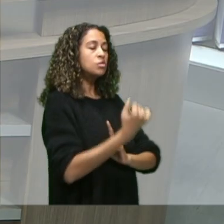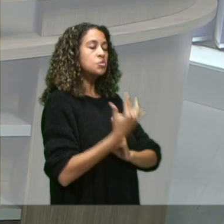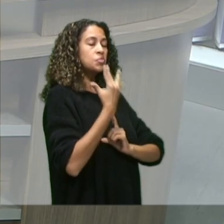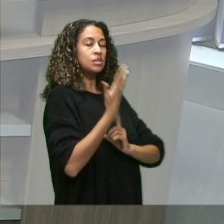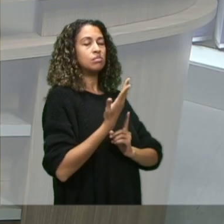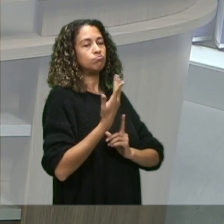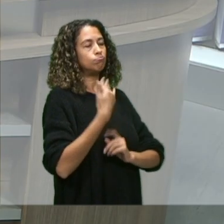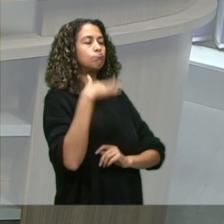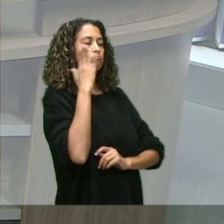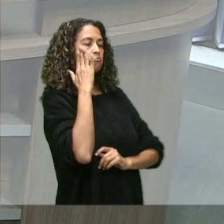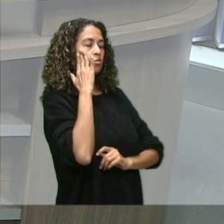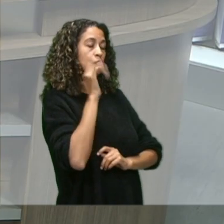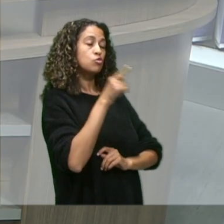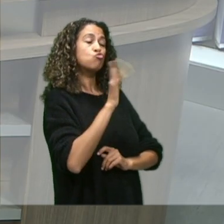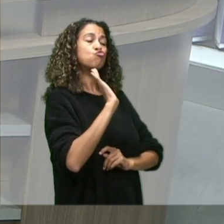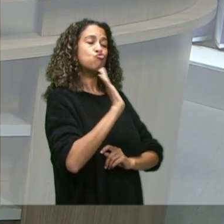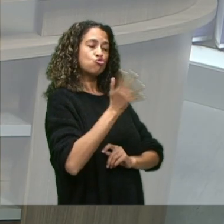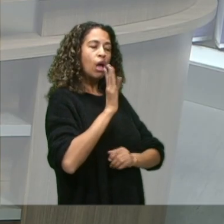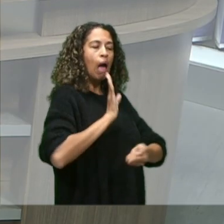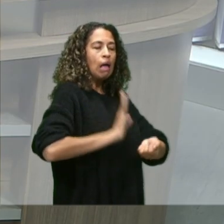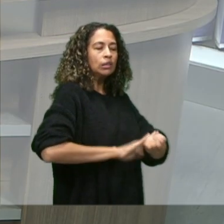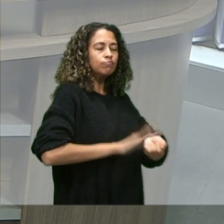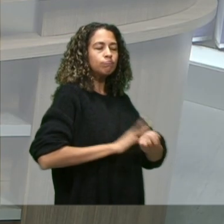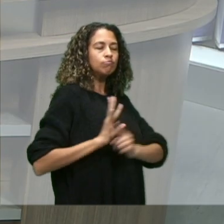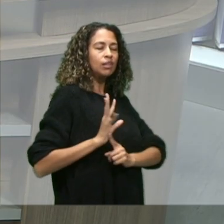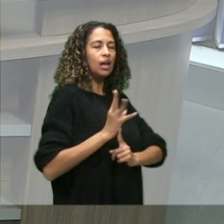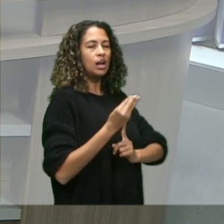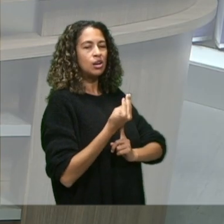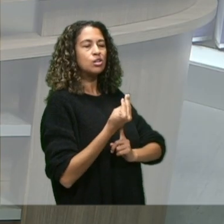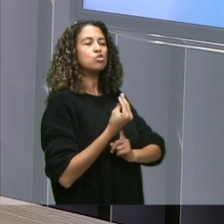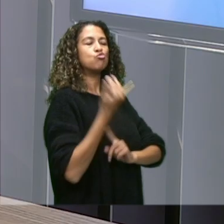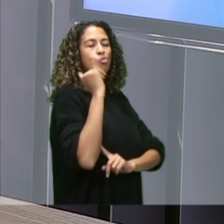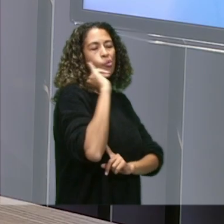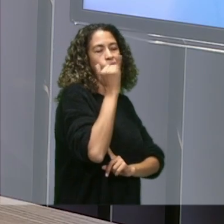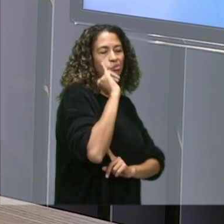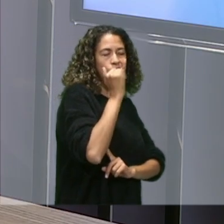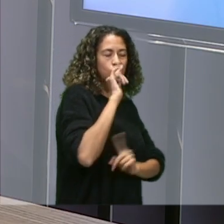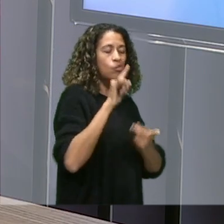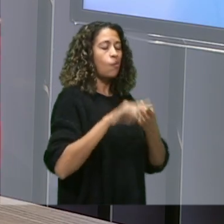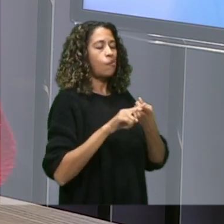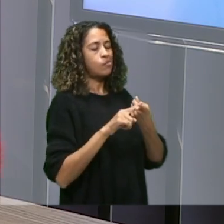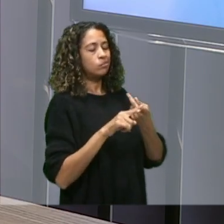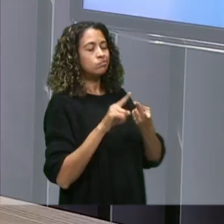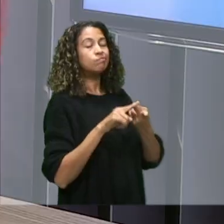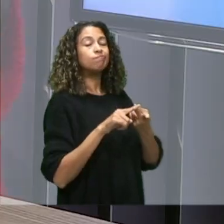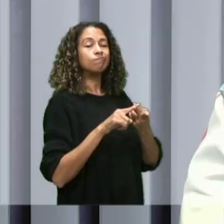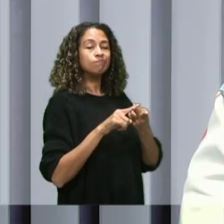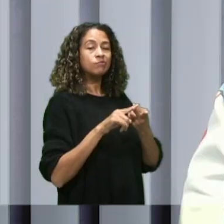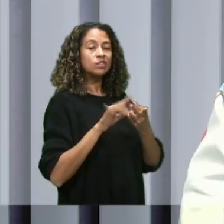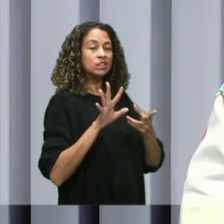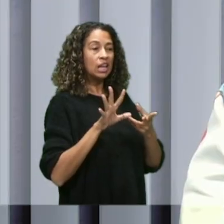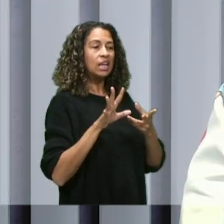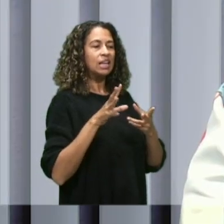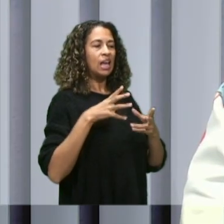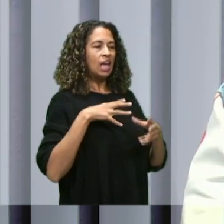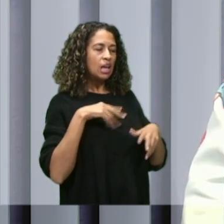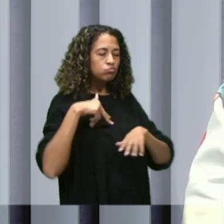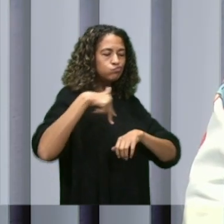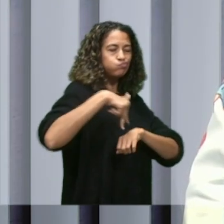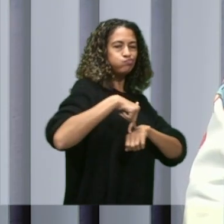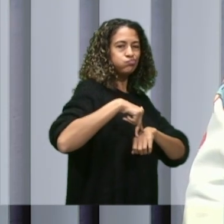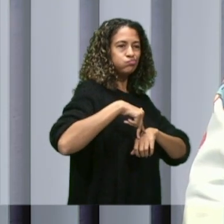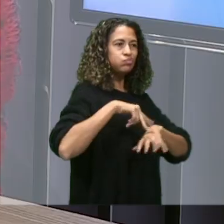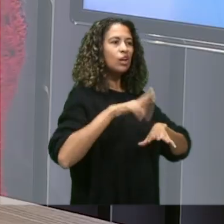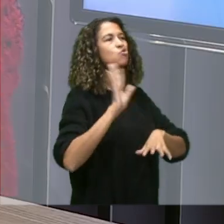eu sei que você já tem toda uma veia artística, você faz contação de histórias, você é muito dramática no palco, eu adorei